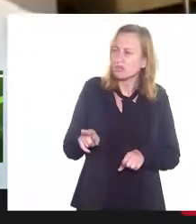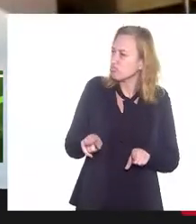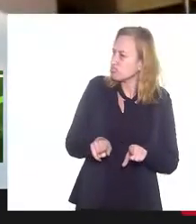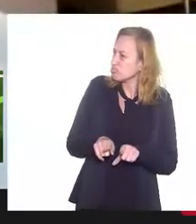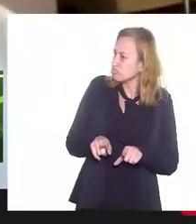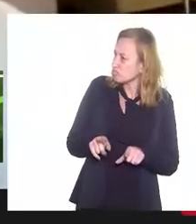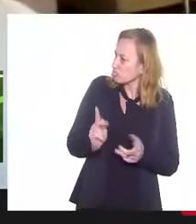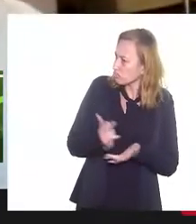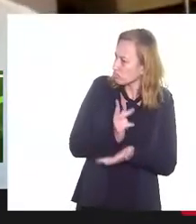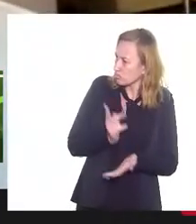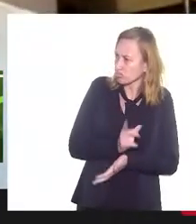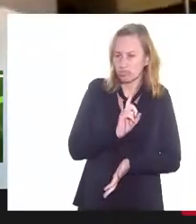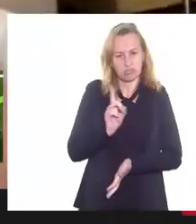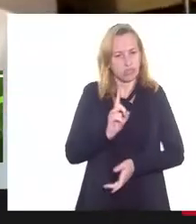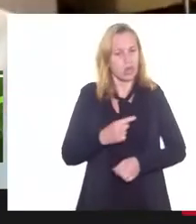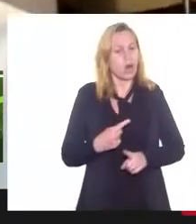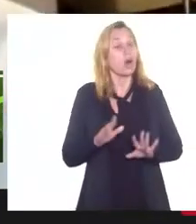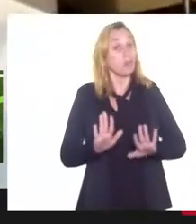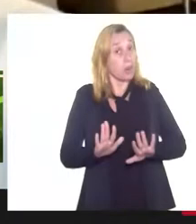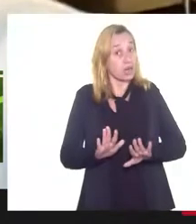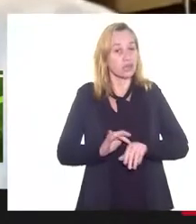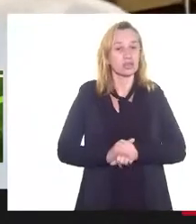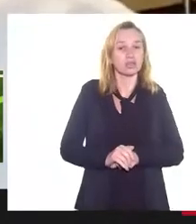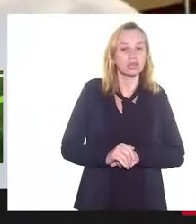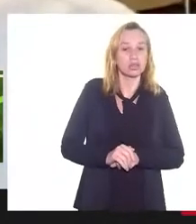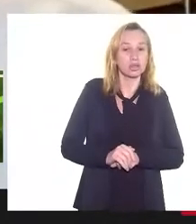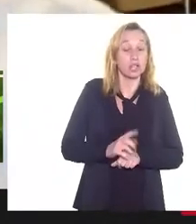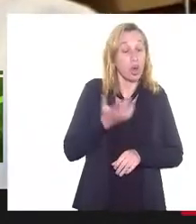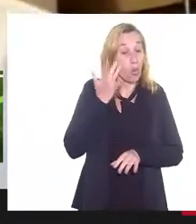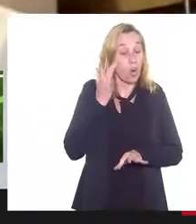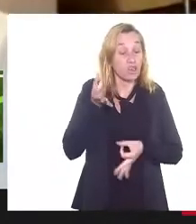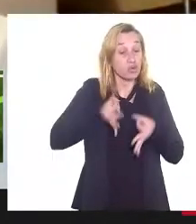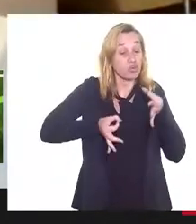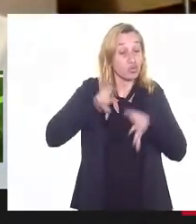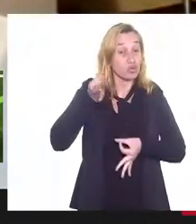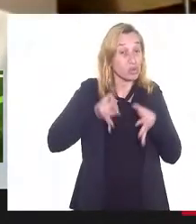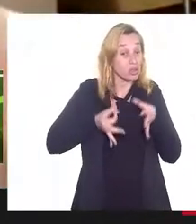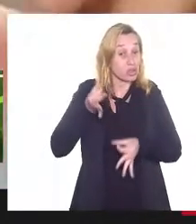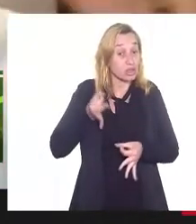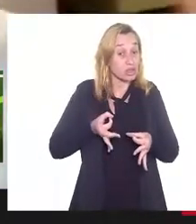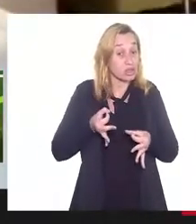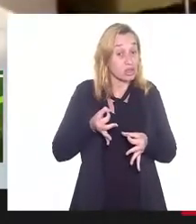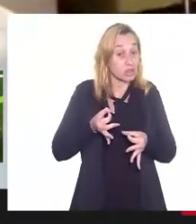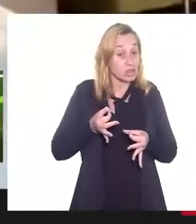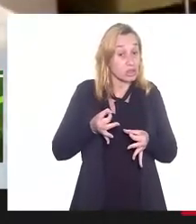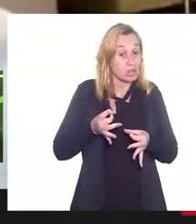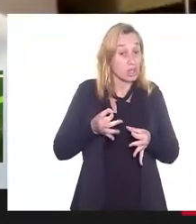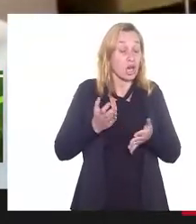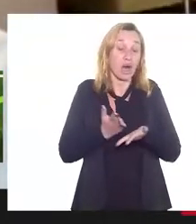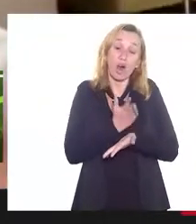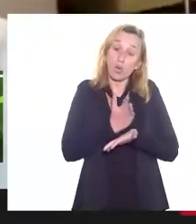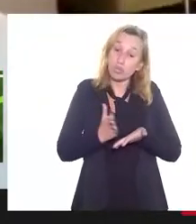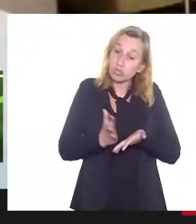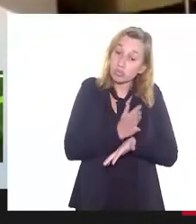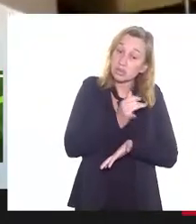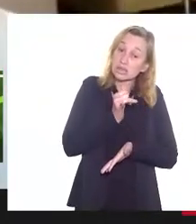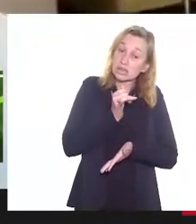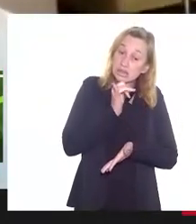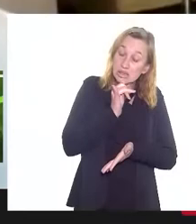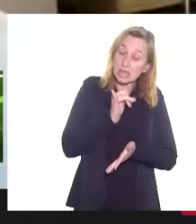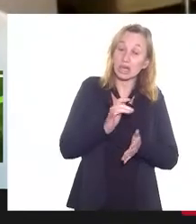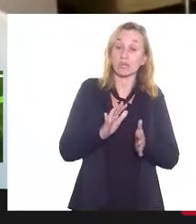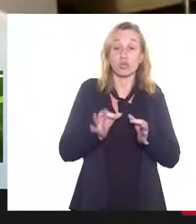está errado. Por outro lado, eu acho que o judiciário, ele, com raros exemplos, o